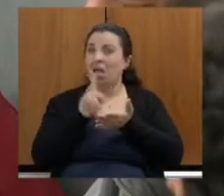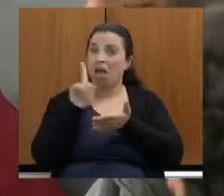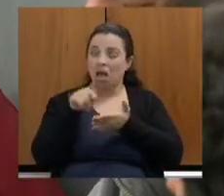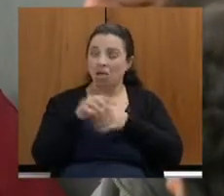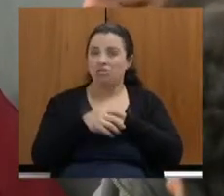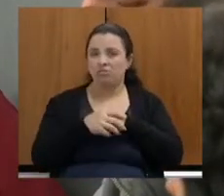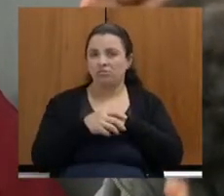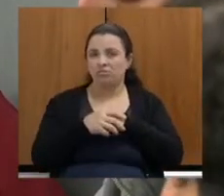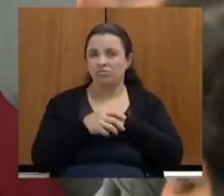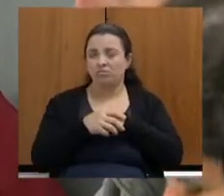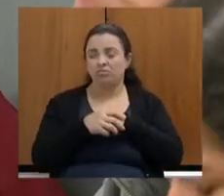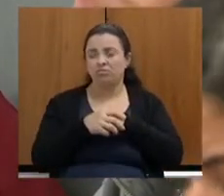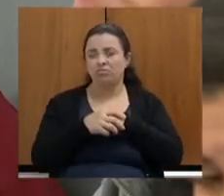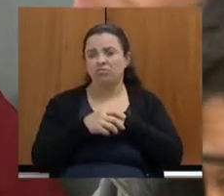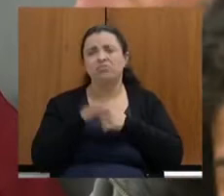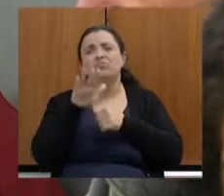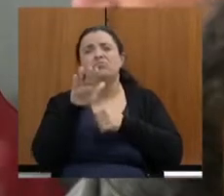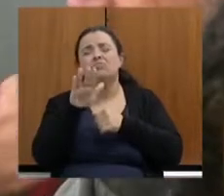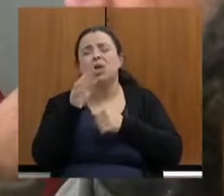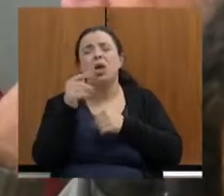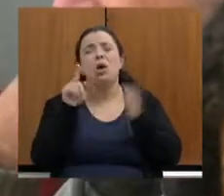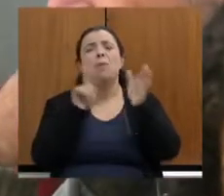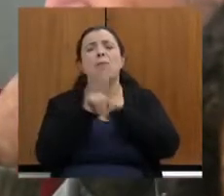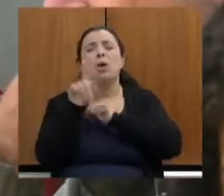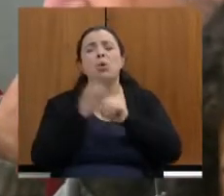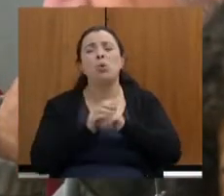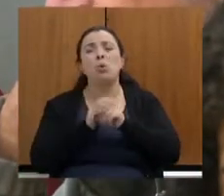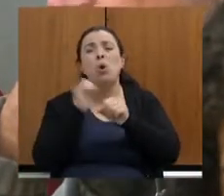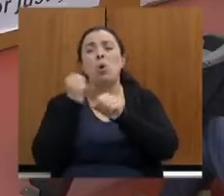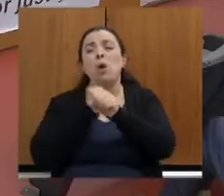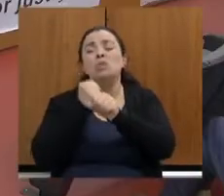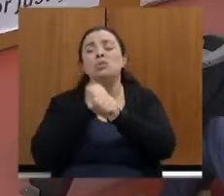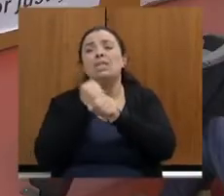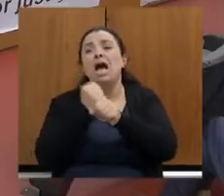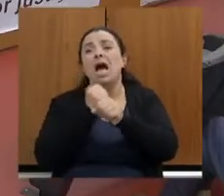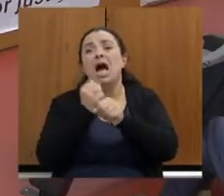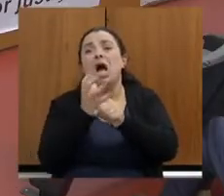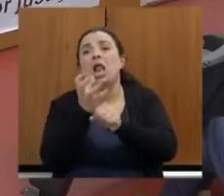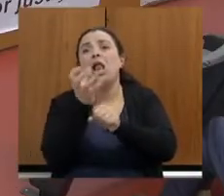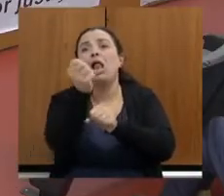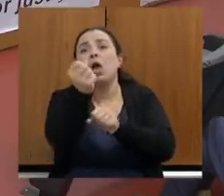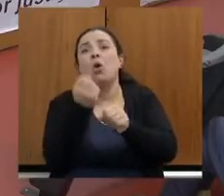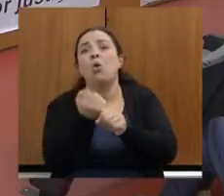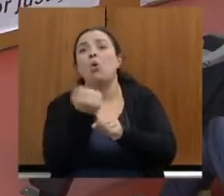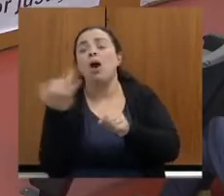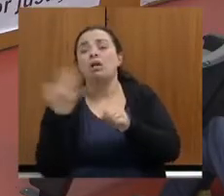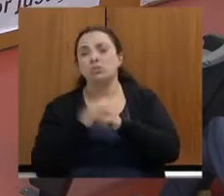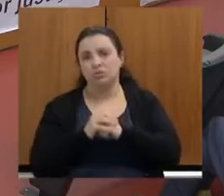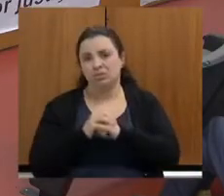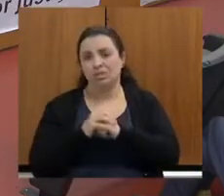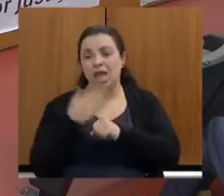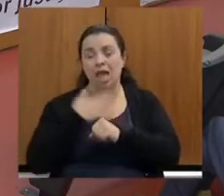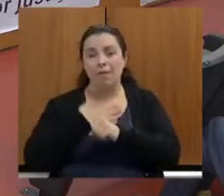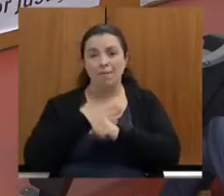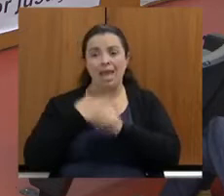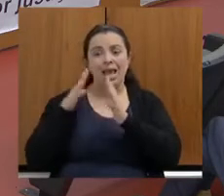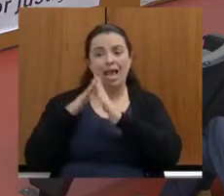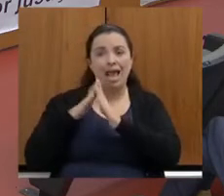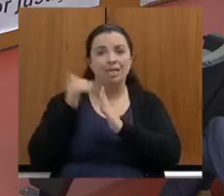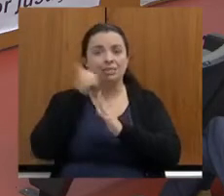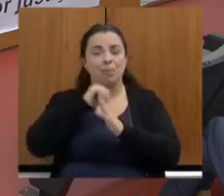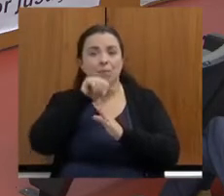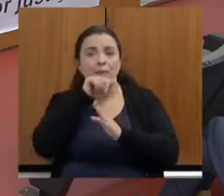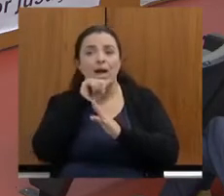com quantos anos mais eu vou ter que sair de onde eu tô morando porque não é a minha casa vou ter que largar a minha mãe a minha